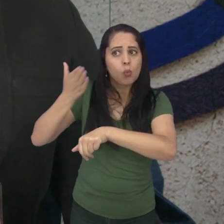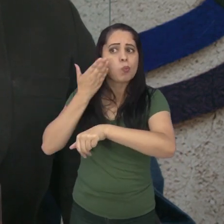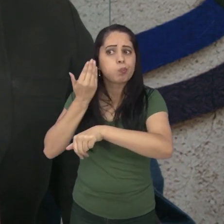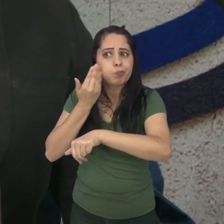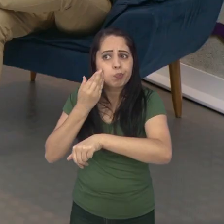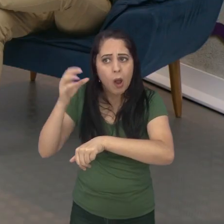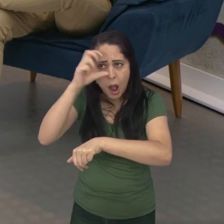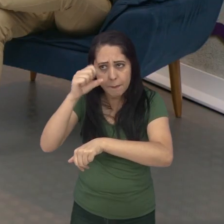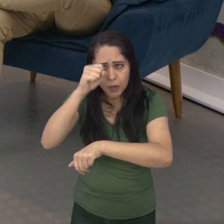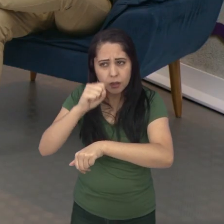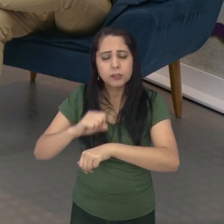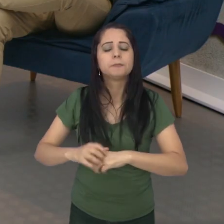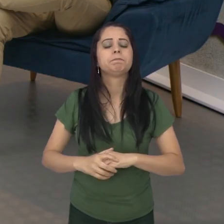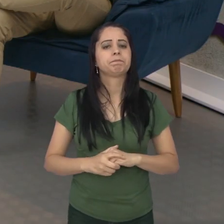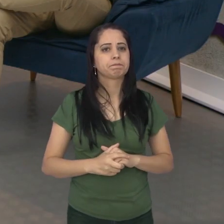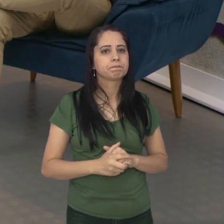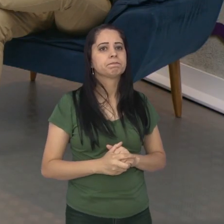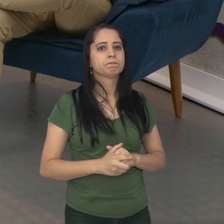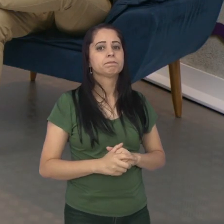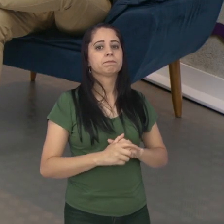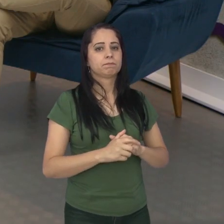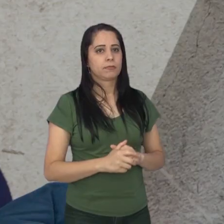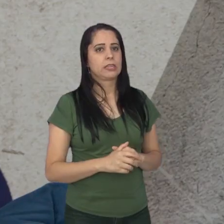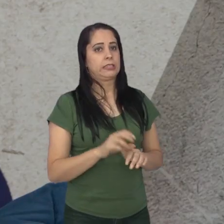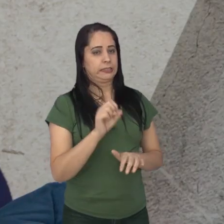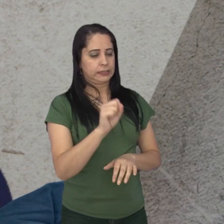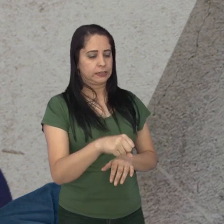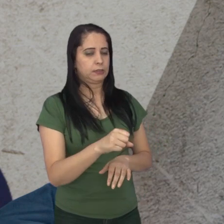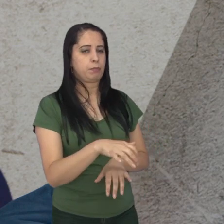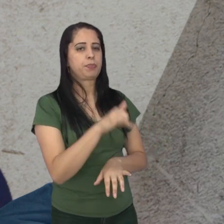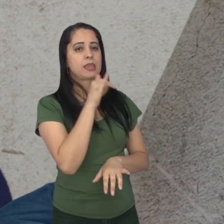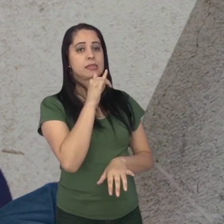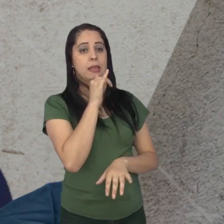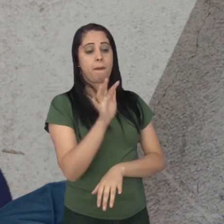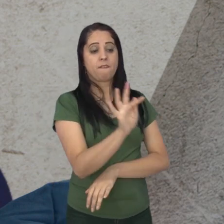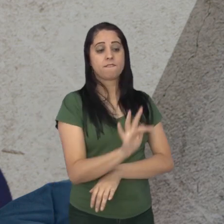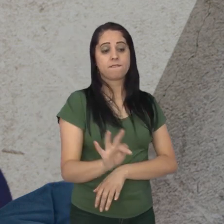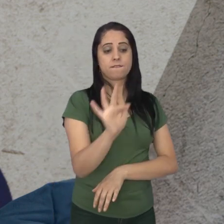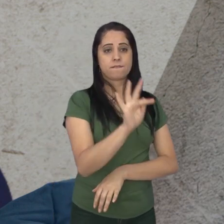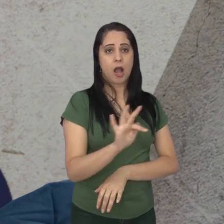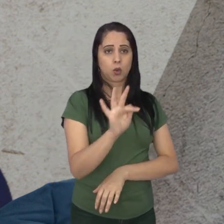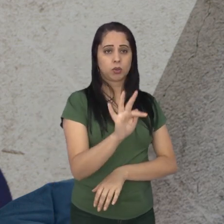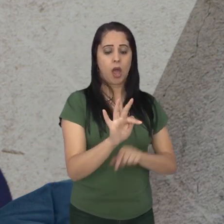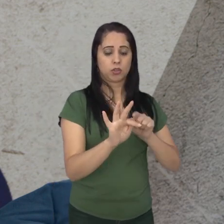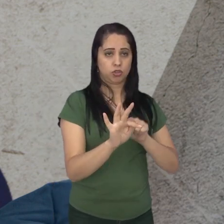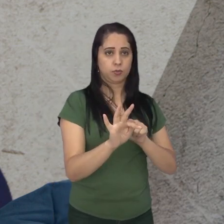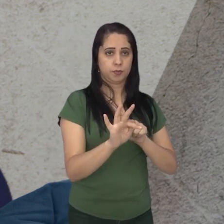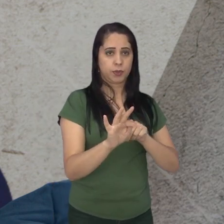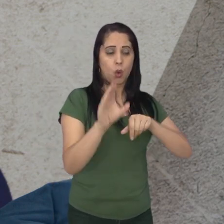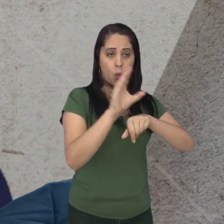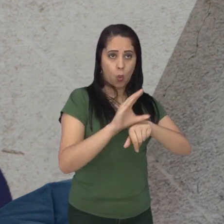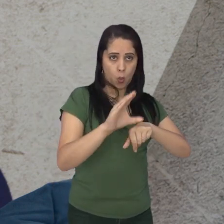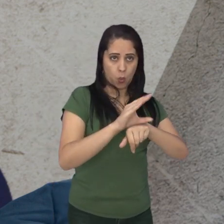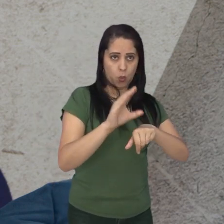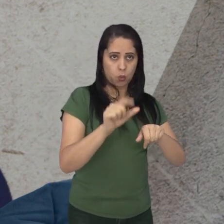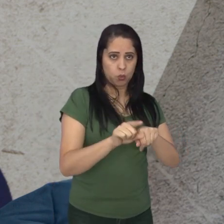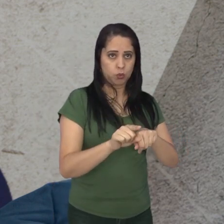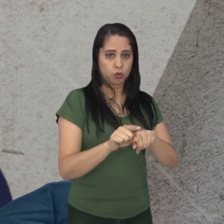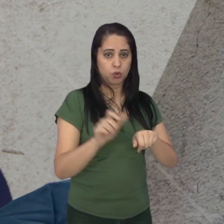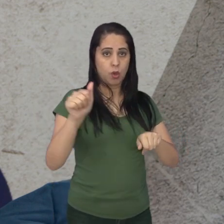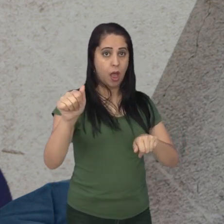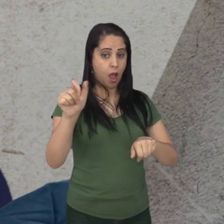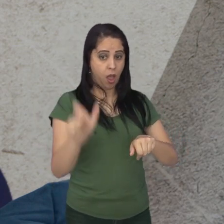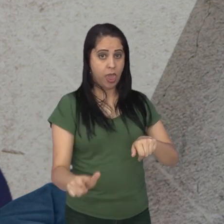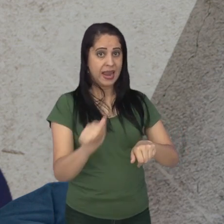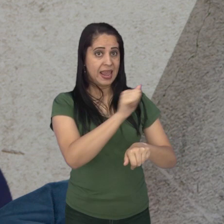promissora? Então, no decorrer do curso, o aluno ele vai acabar encontrando algumas áreas nas quais ele vai se